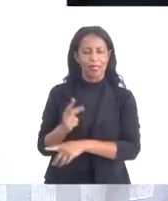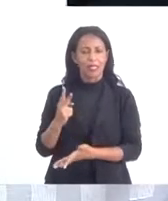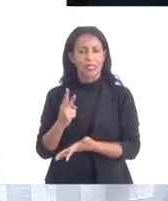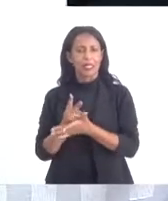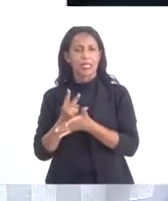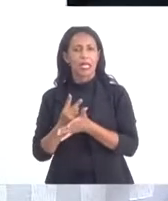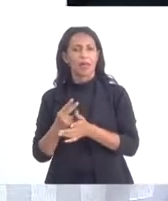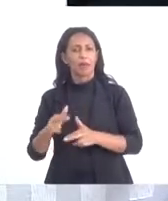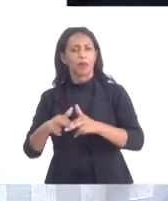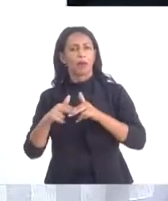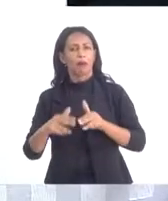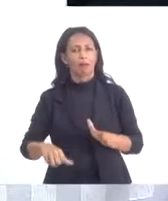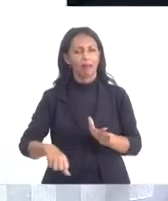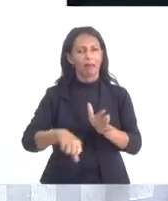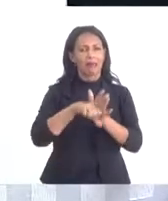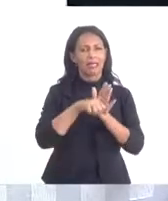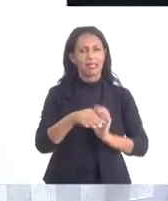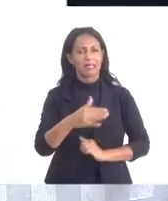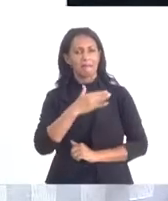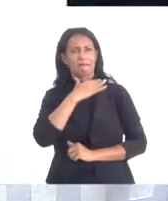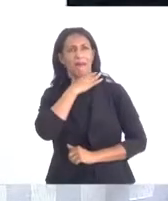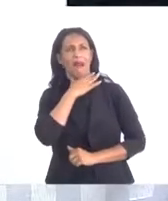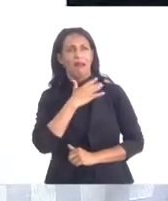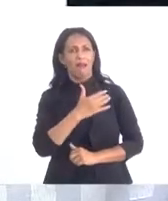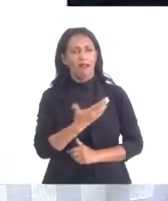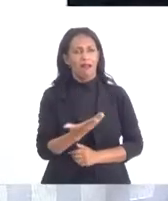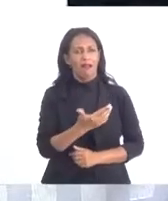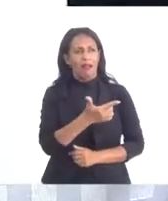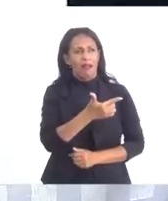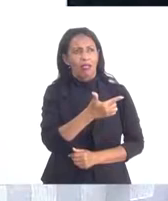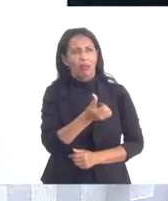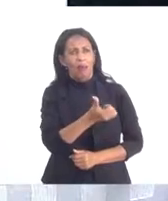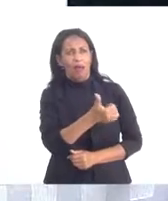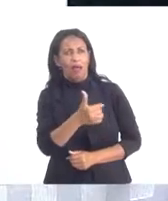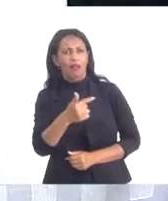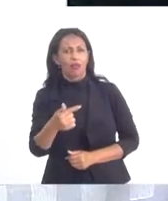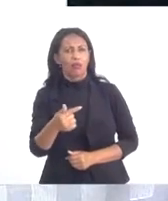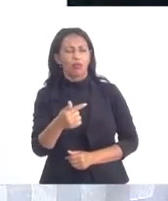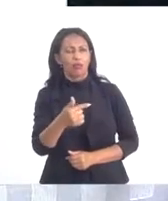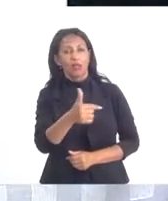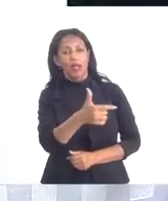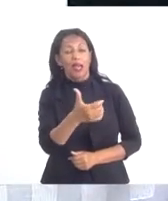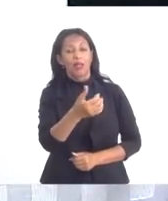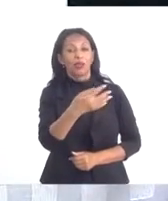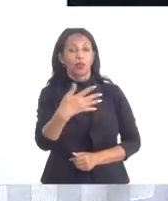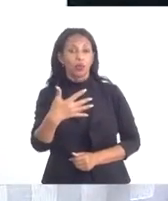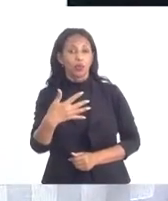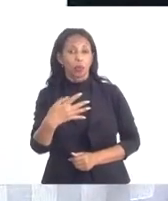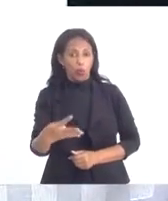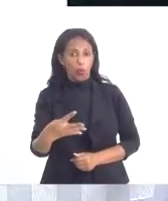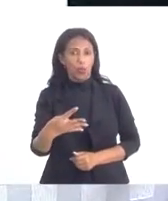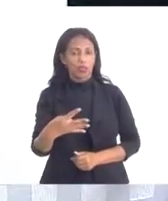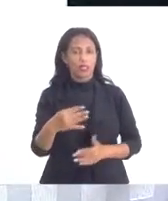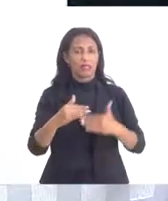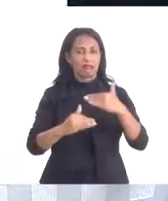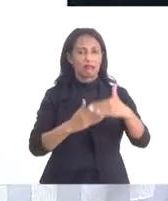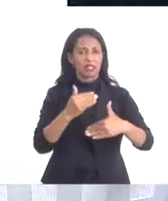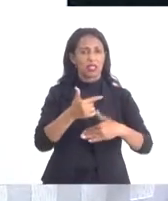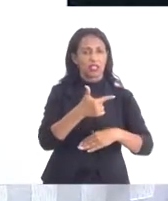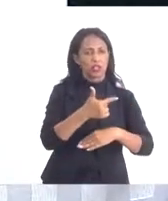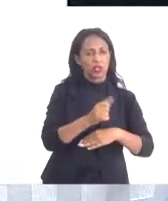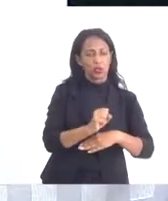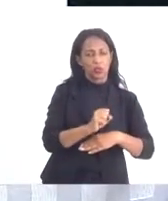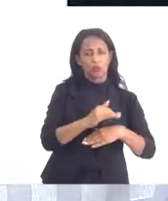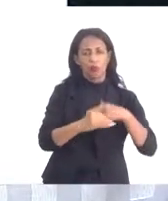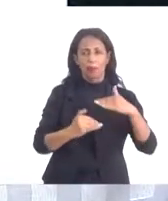das crises que passamos, 14, quando o petróleo sai de 105 dólares e chega a 28 dólares em 16,